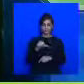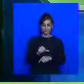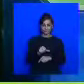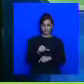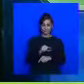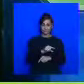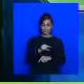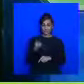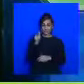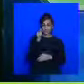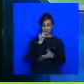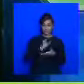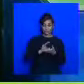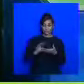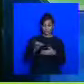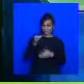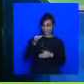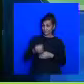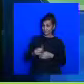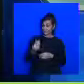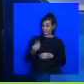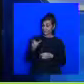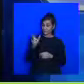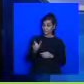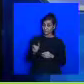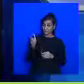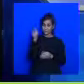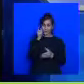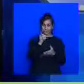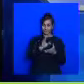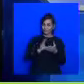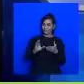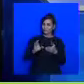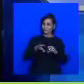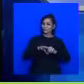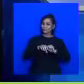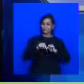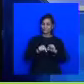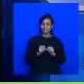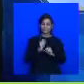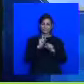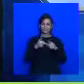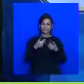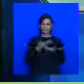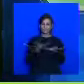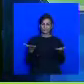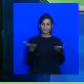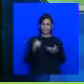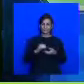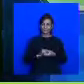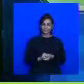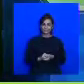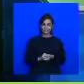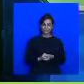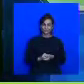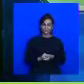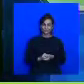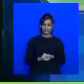9. Você ganha a partir de 3 acertos no Super 7, hein? Boa sorte!